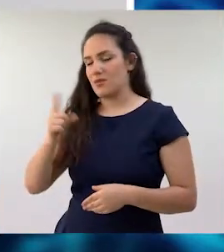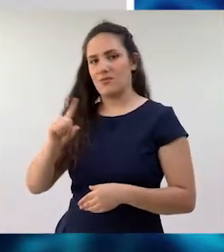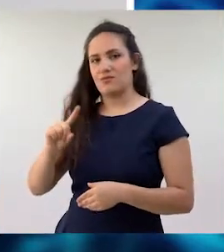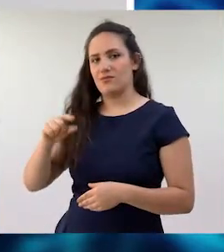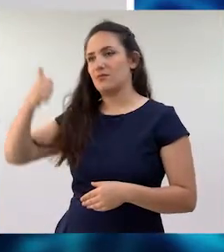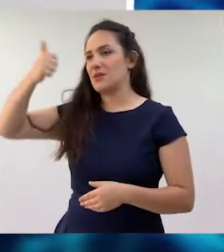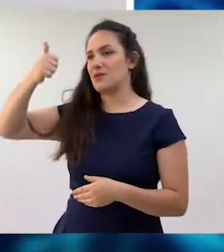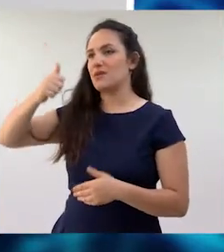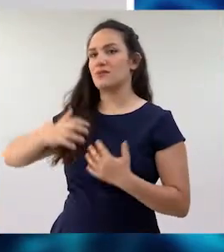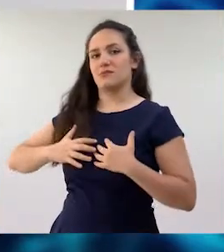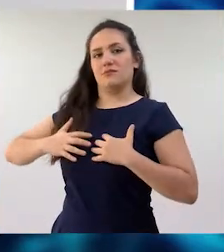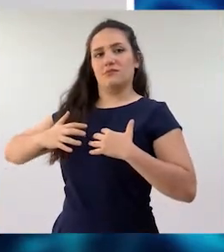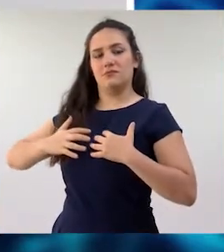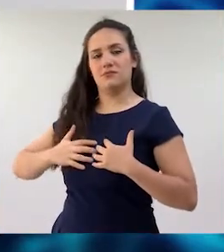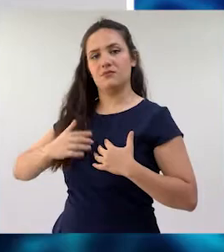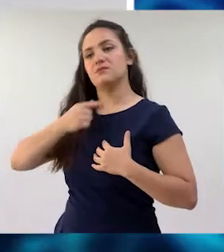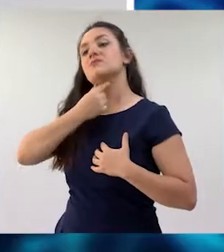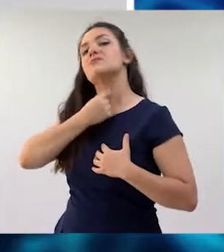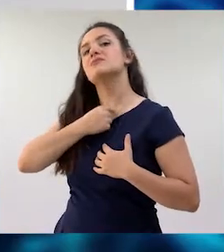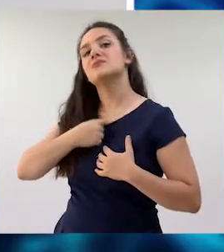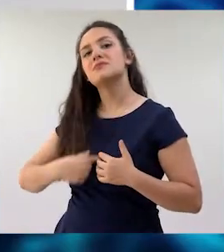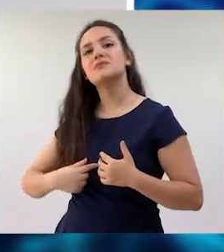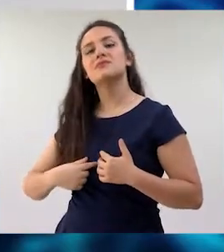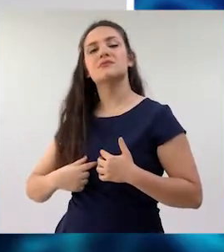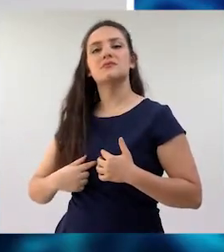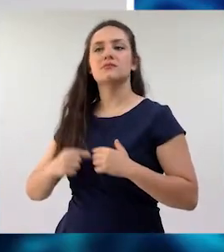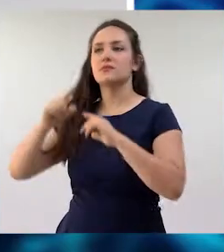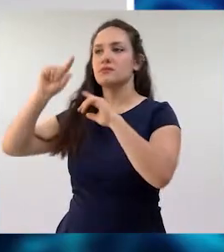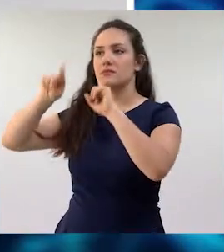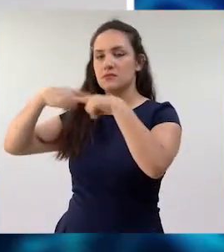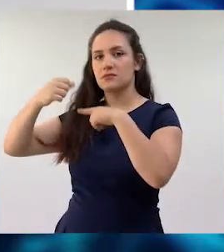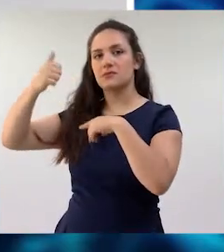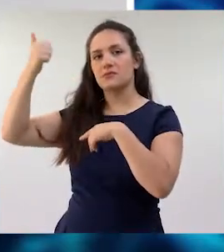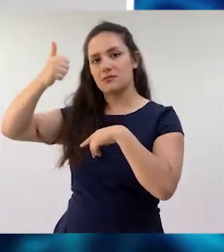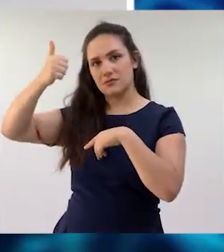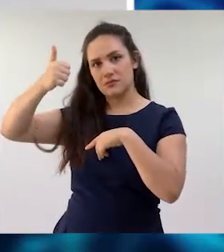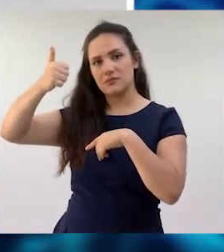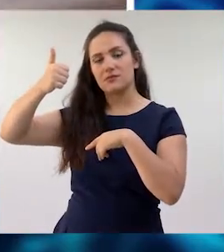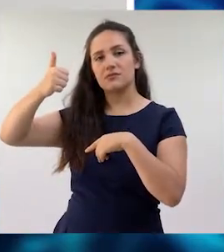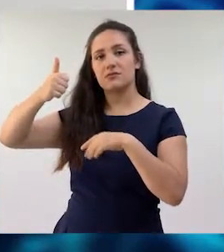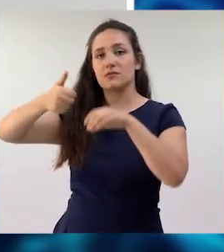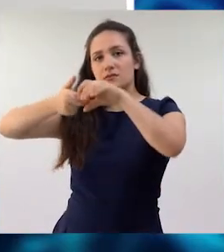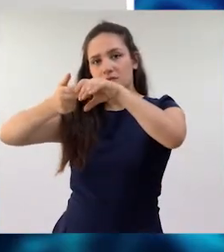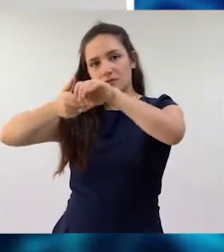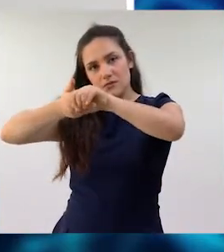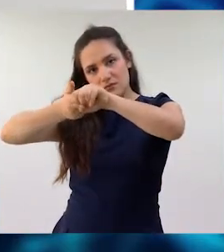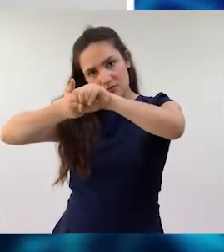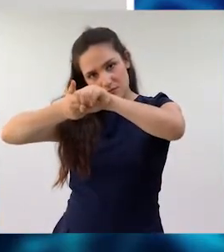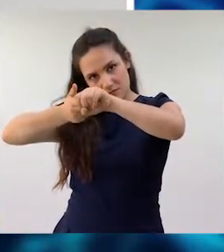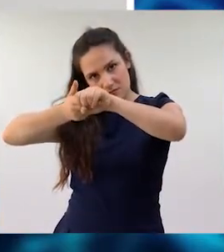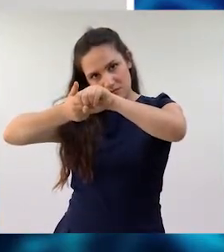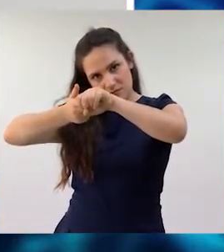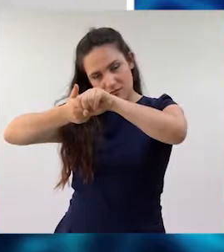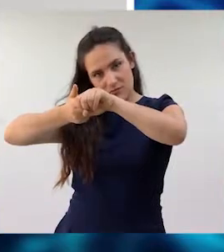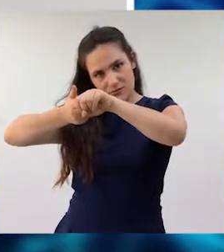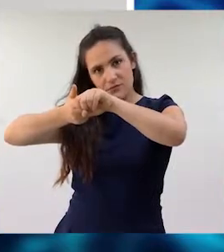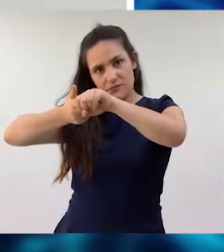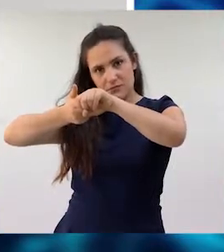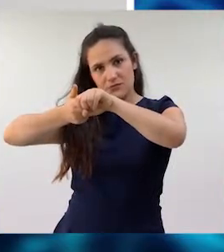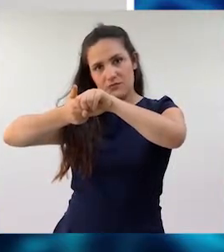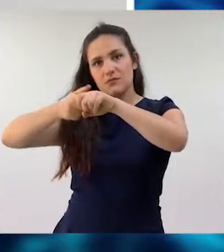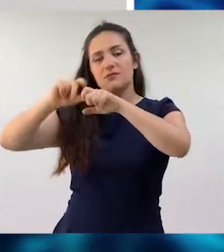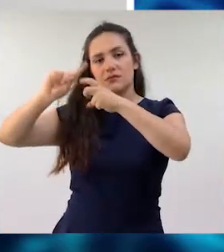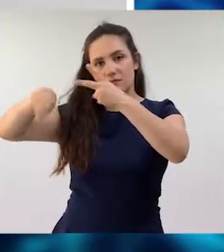aparelho respiratório, câncer de pulmão, traqueia, laringe, em seguida, o primeiro próstata, em